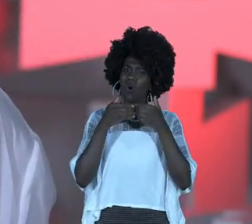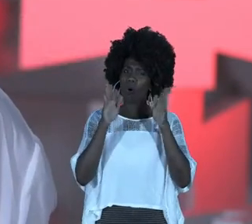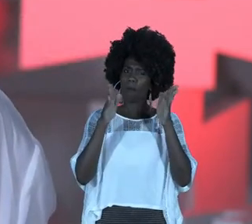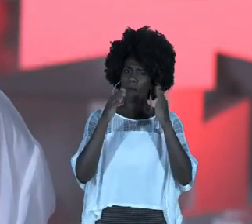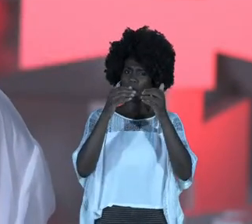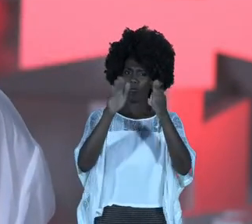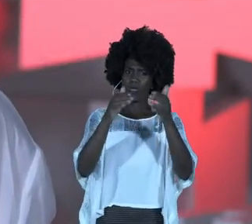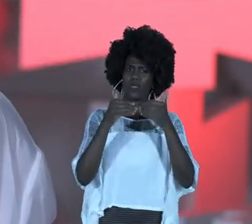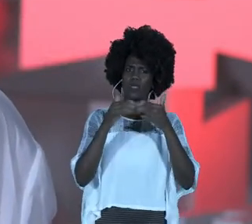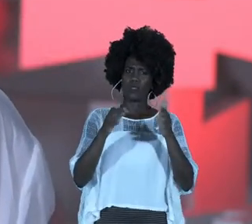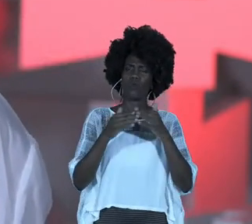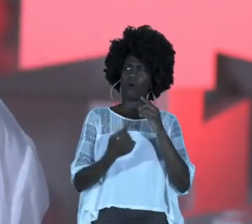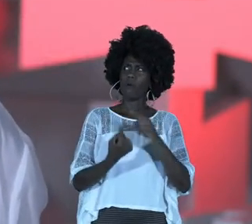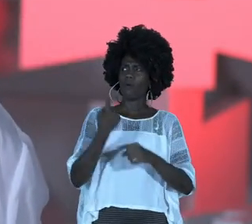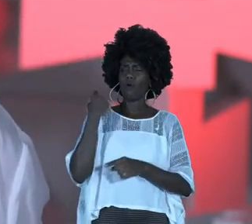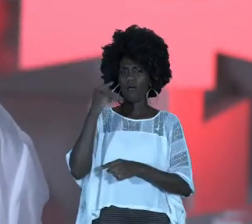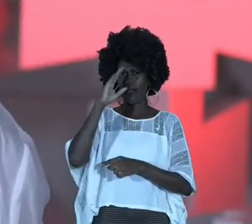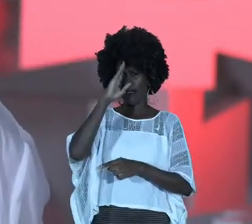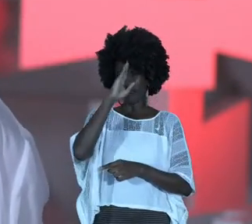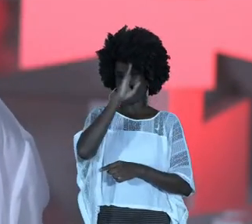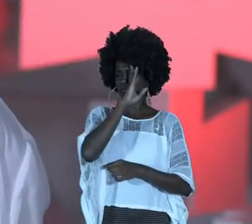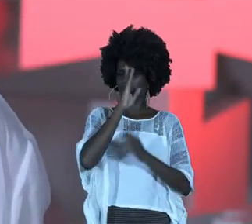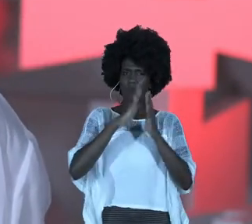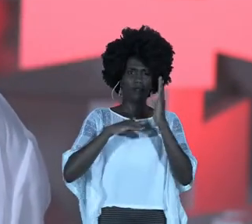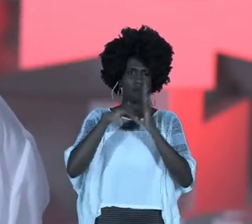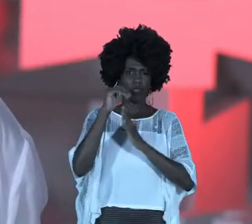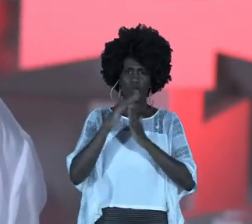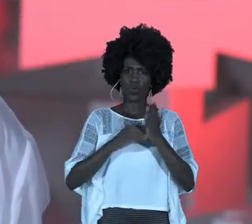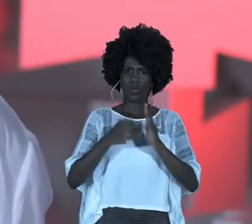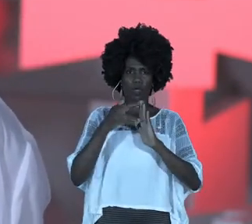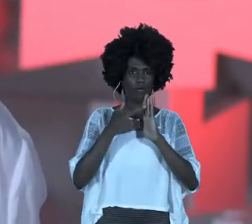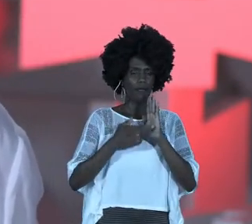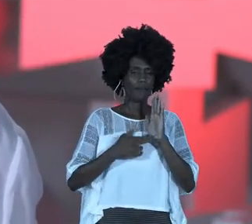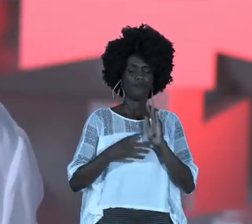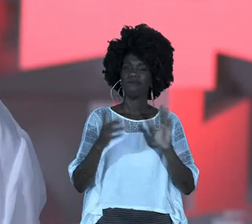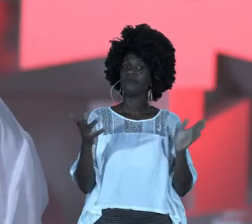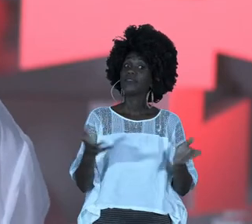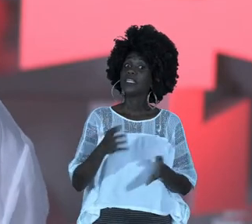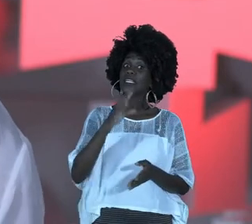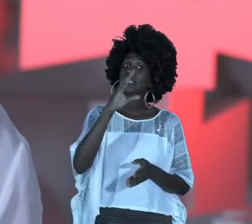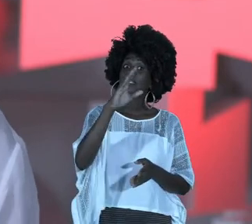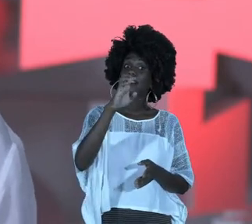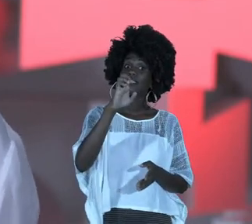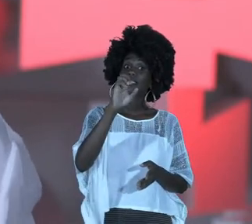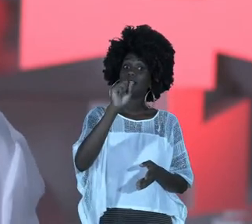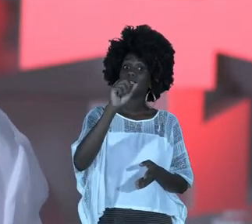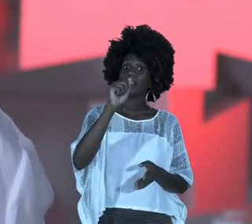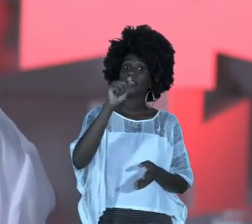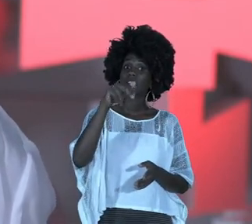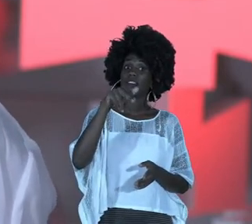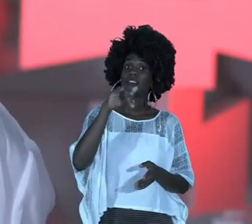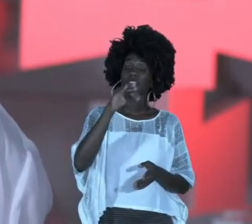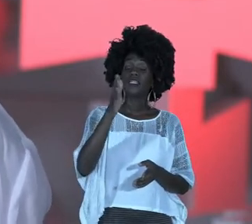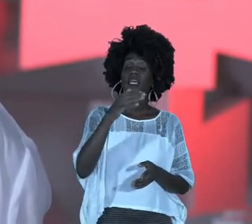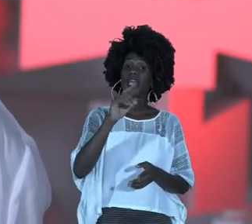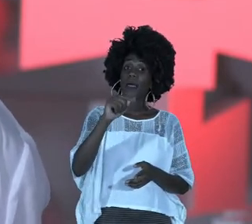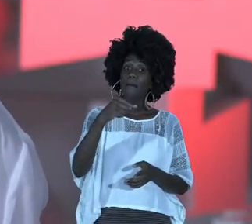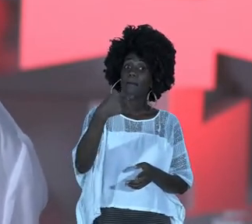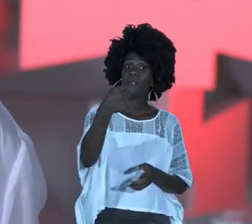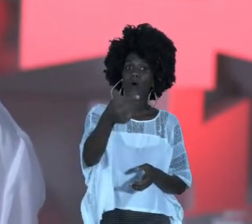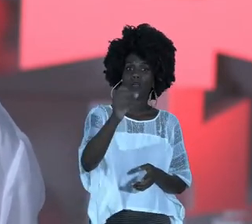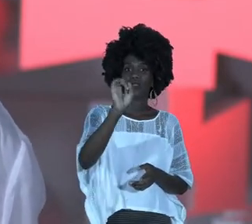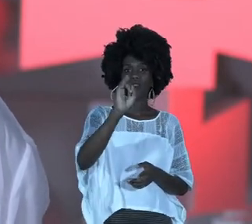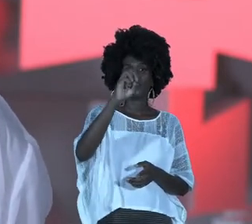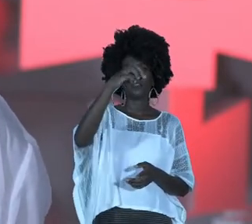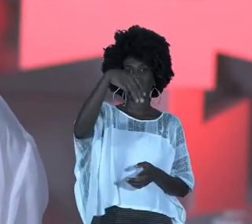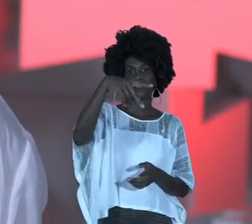pintura acadêmica. Cézanne, no caso, é considerado um pós-impressionista.